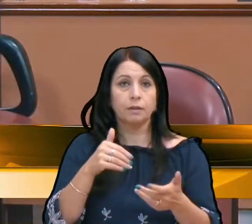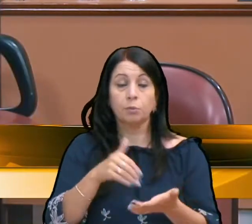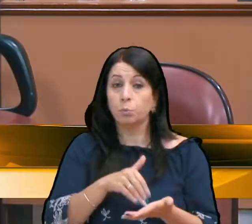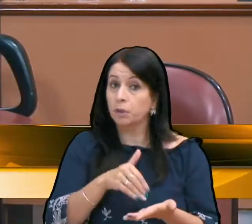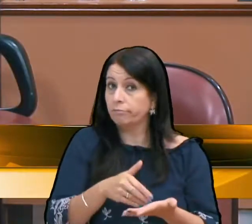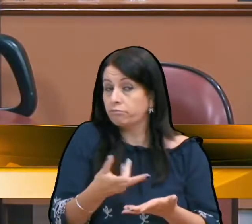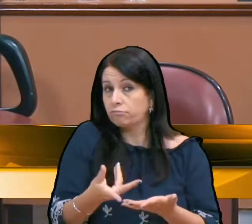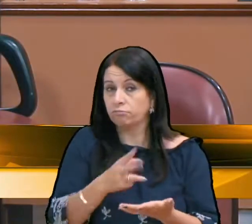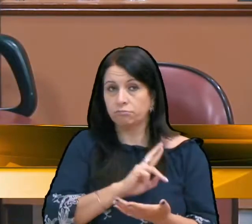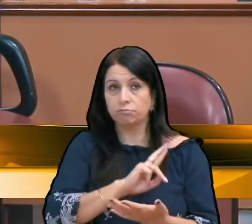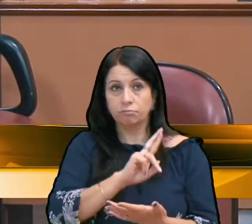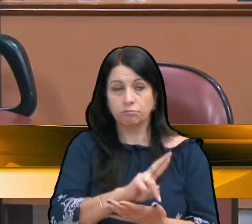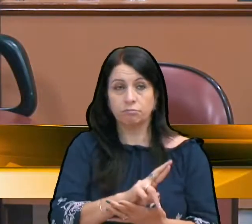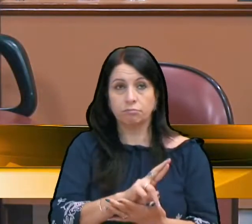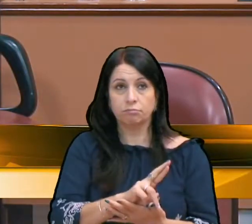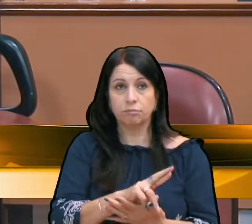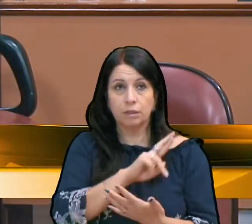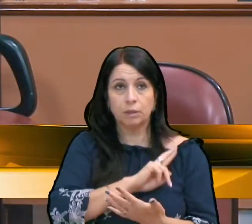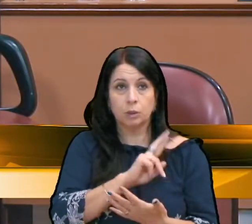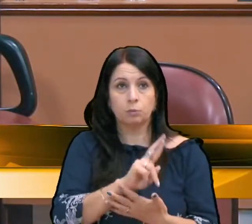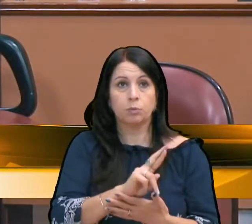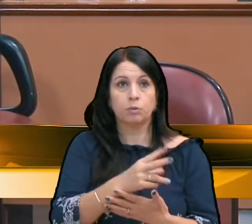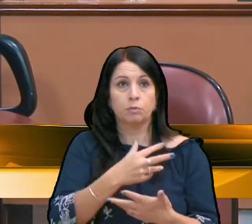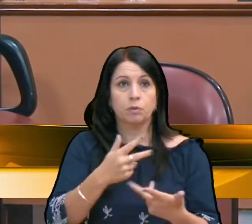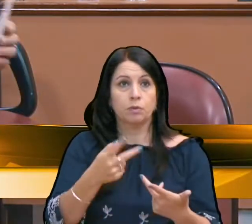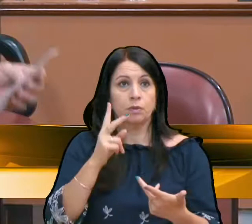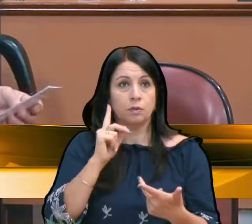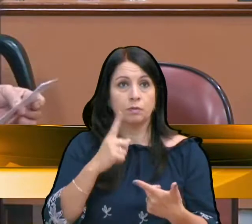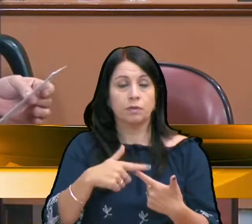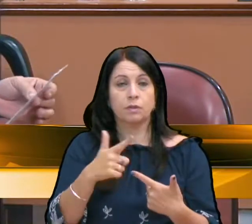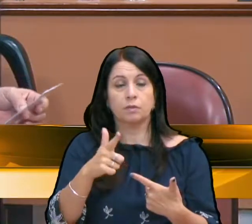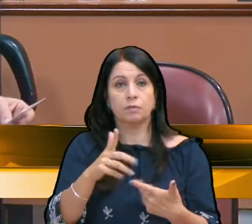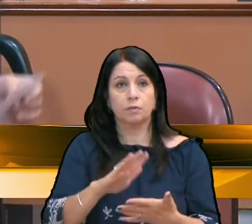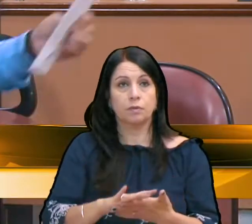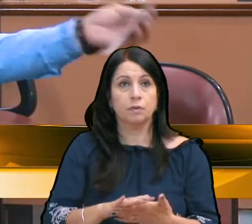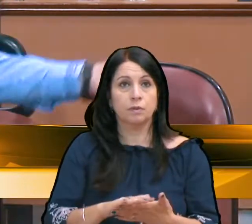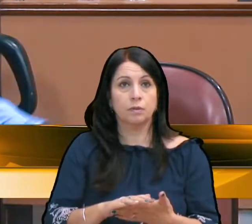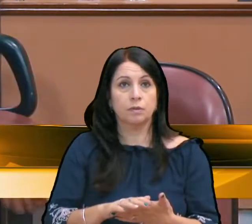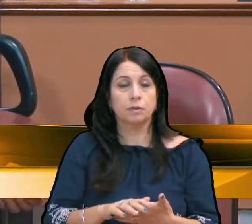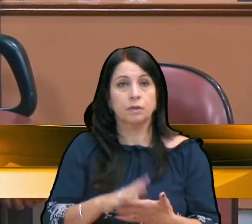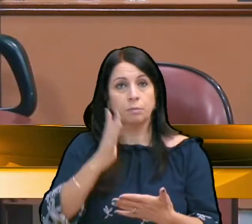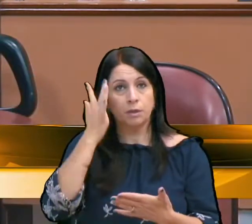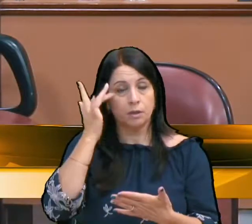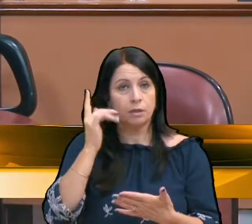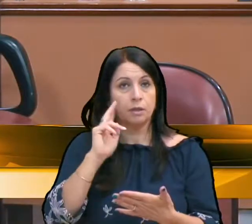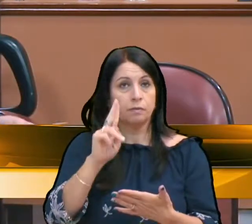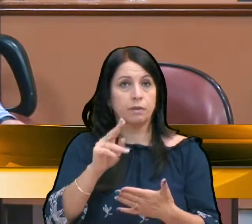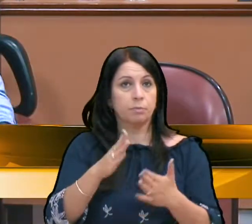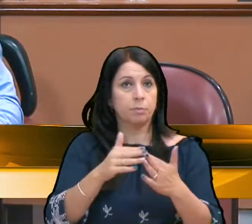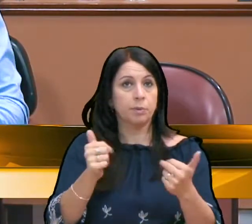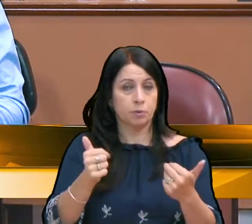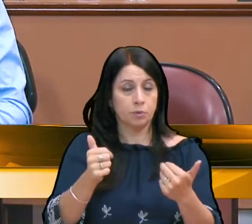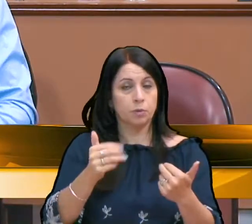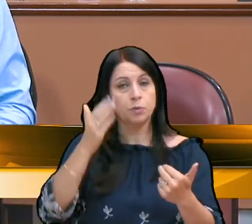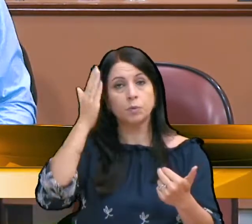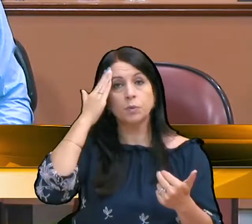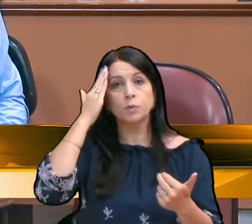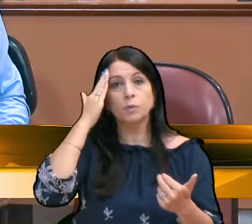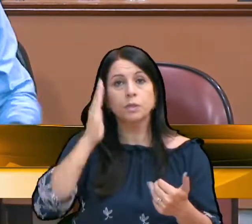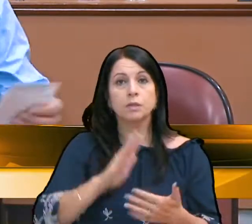que ter respostas, e respostas que muitas vezes a gente não tem. Então amanhã vai vir ali um requerimento, a gente sabe